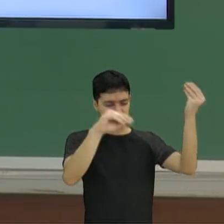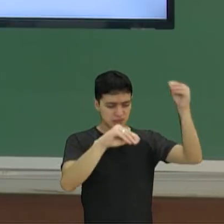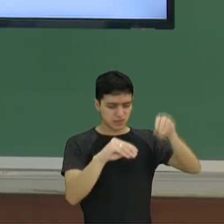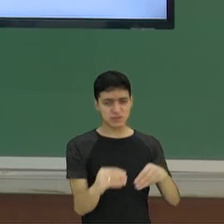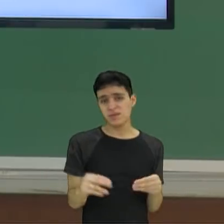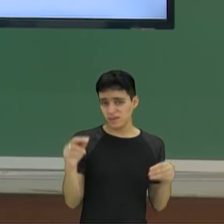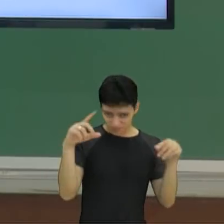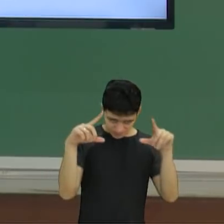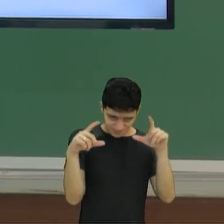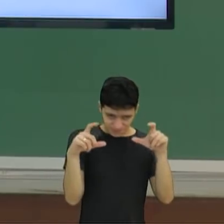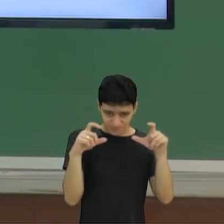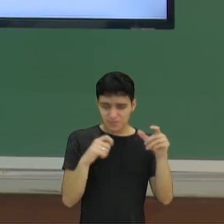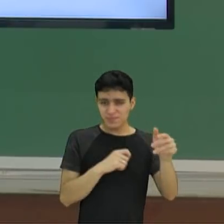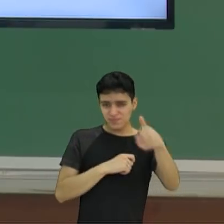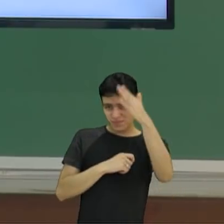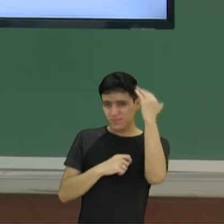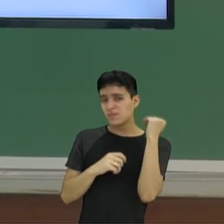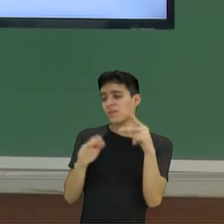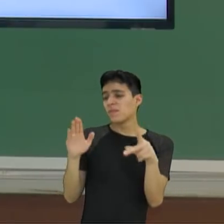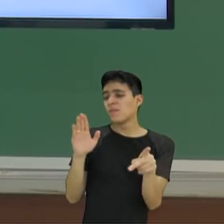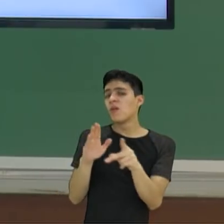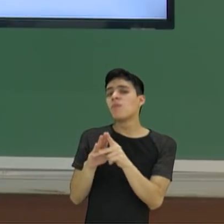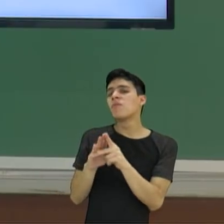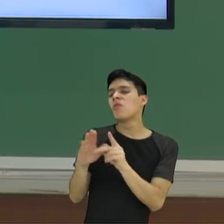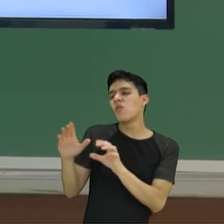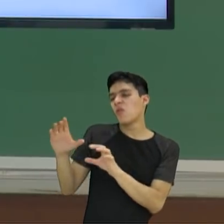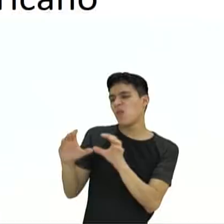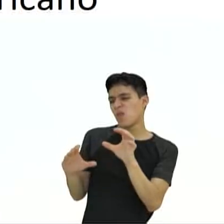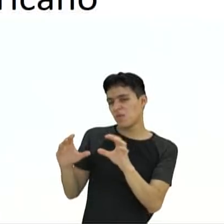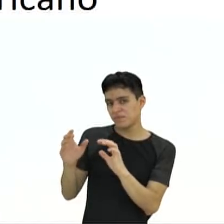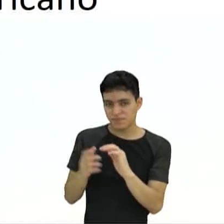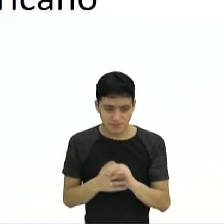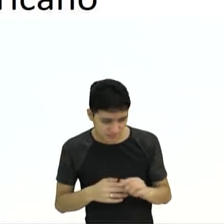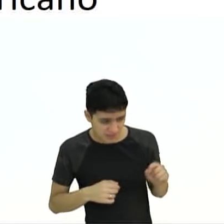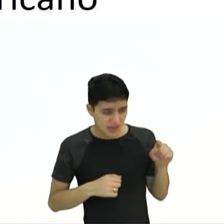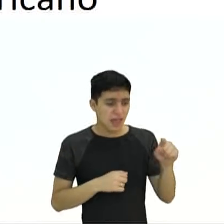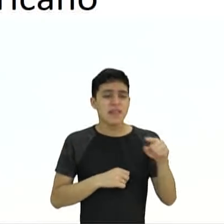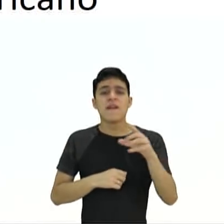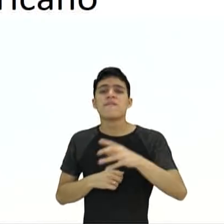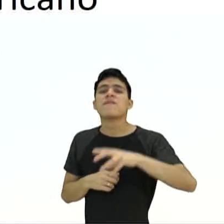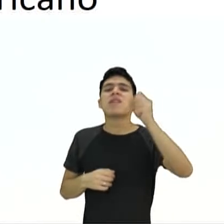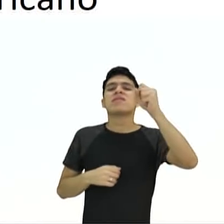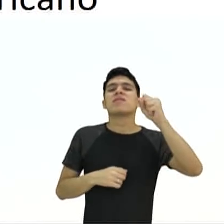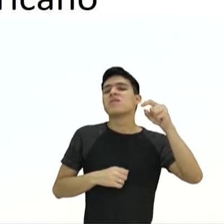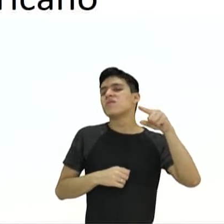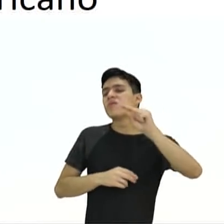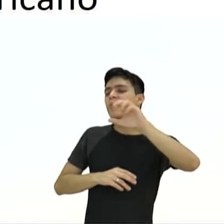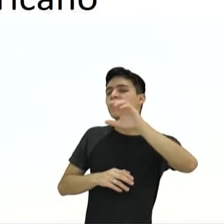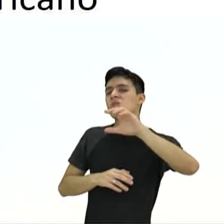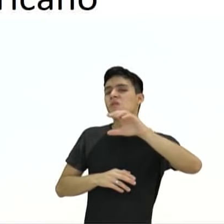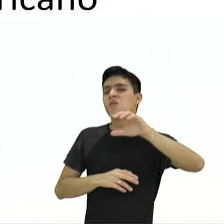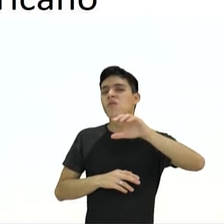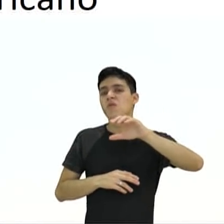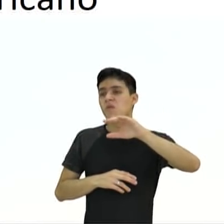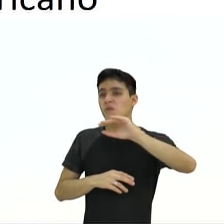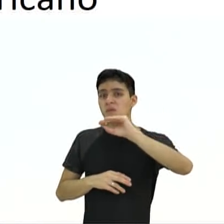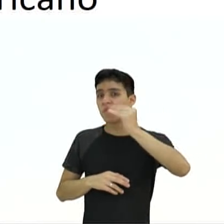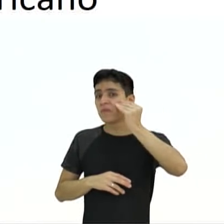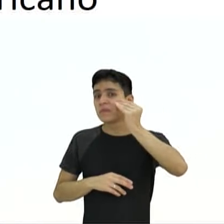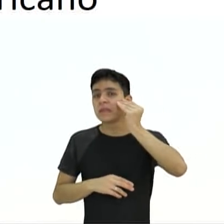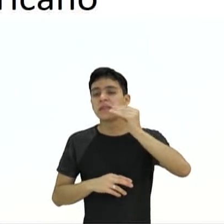que participou de um concurso. Veja só, essa montagem foi a vencedora de um concurso promovido pelo site